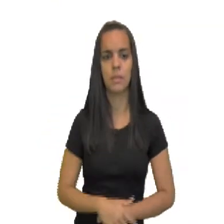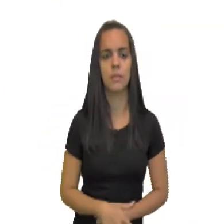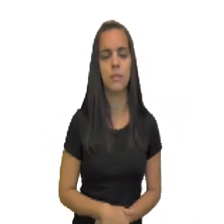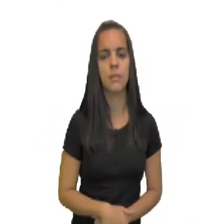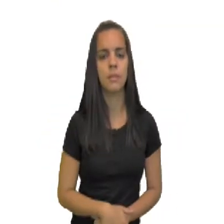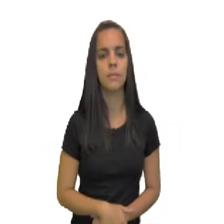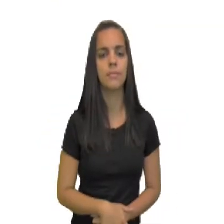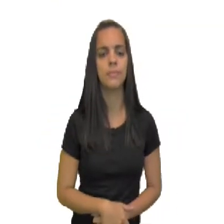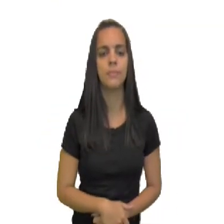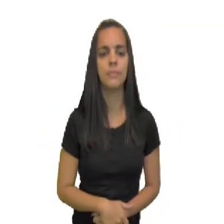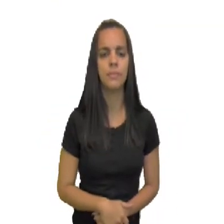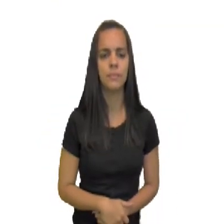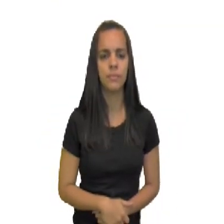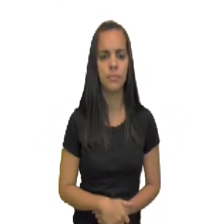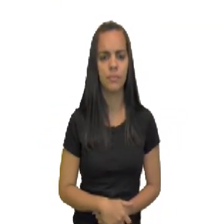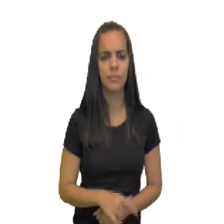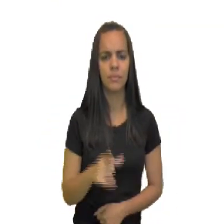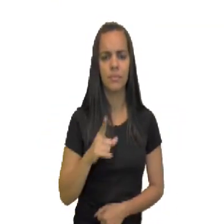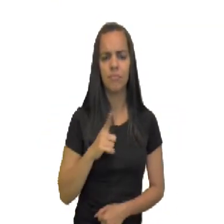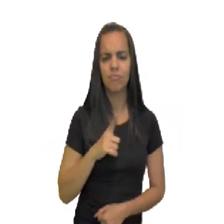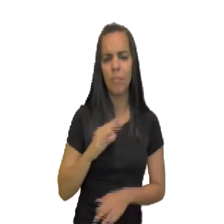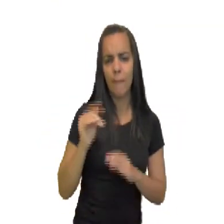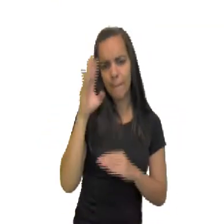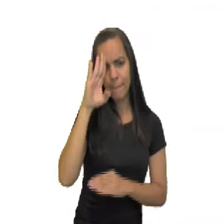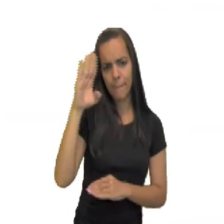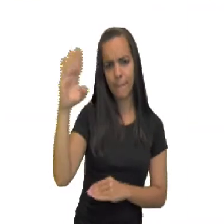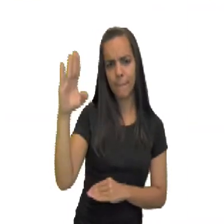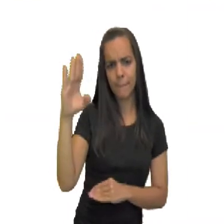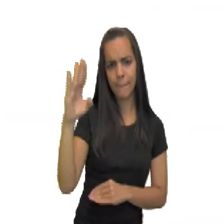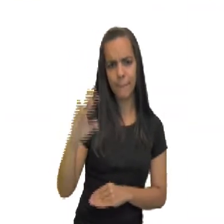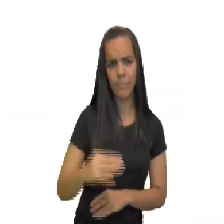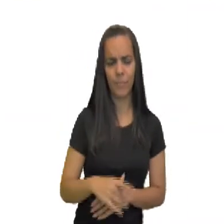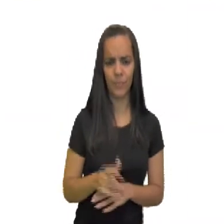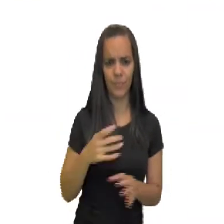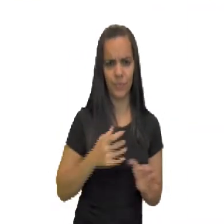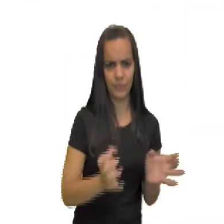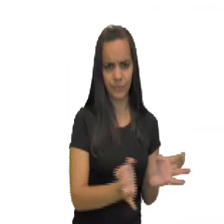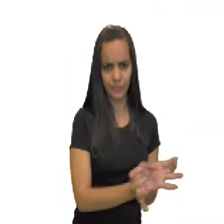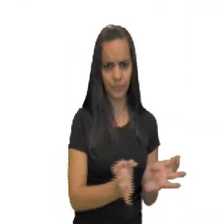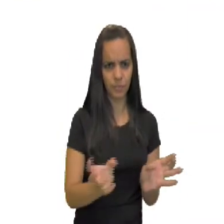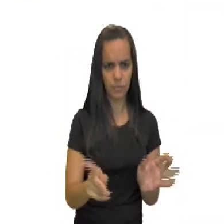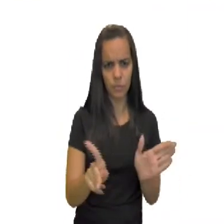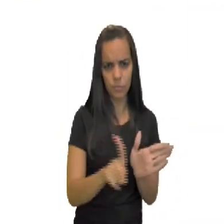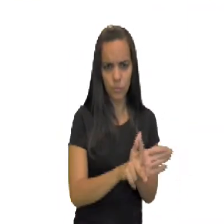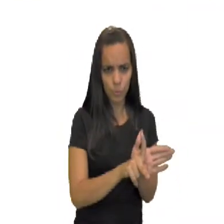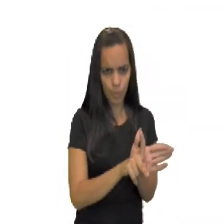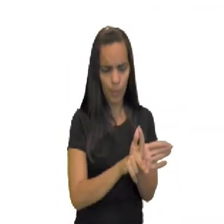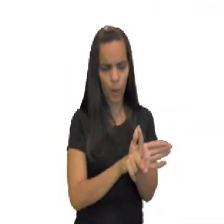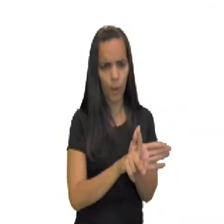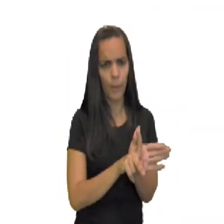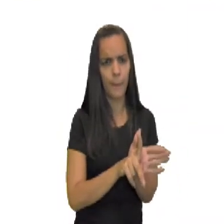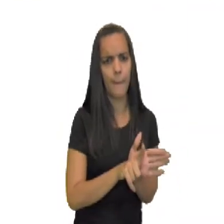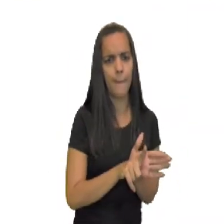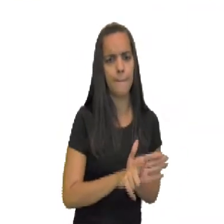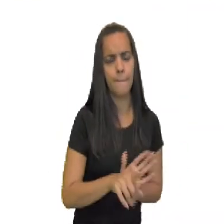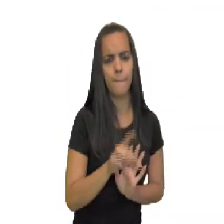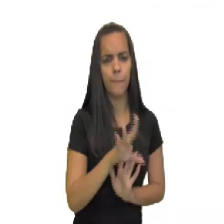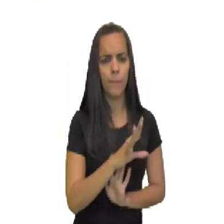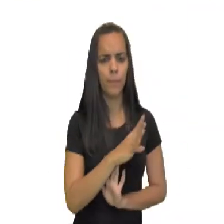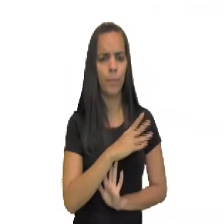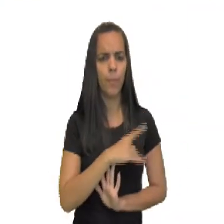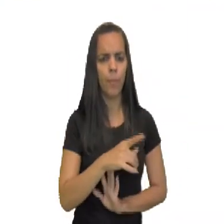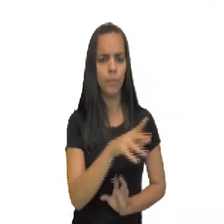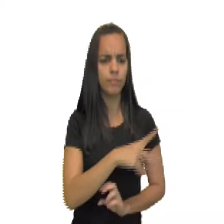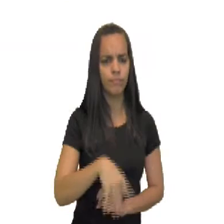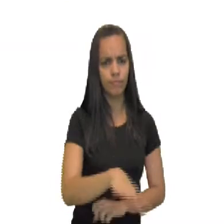fazendeiros, a casa, que pertencia à princesa Isabel na cidade do Rio de Janeiro,